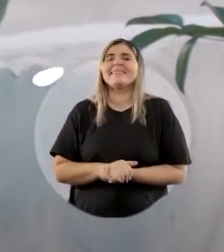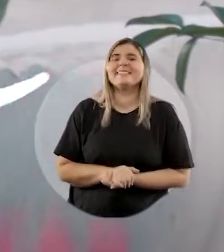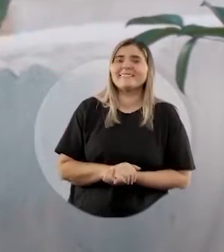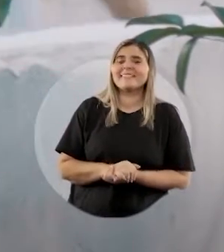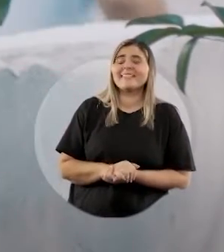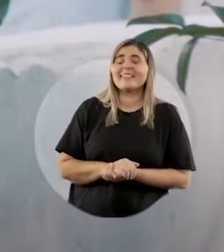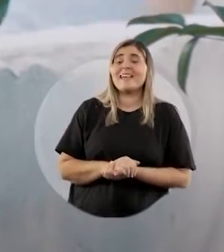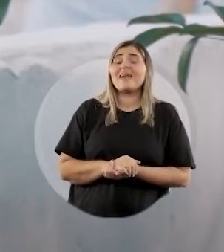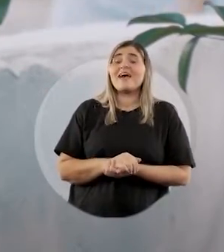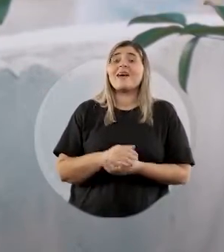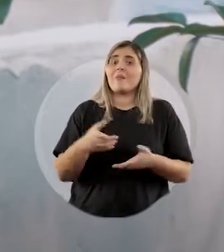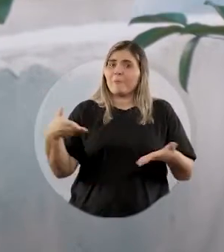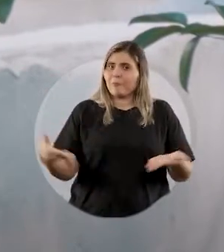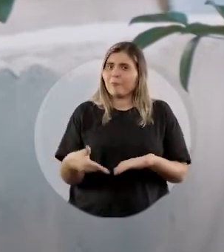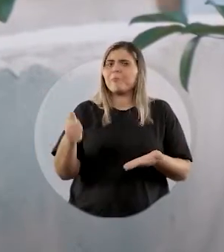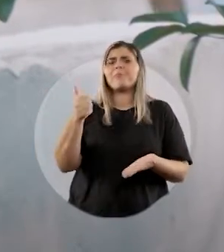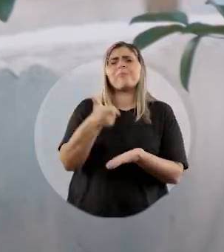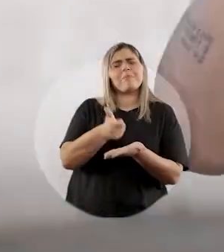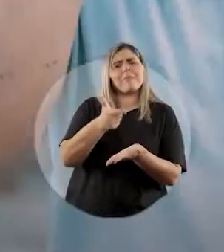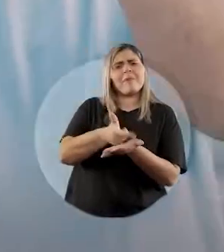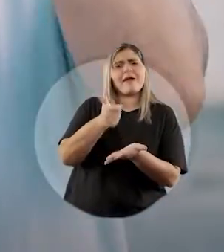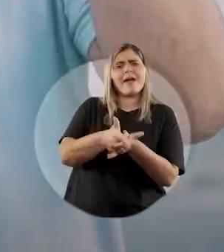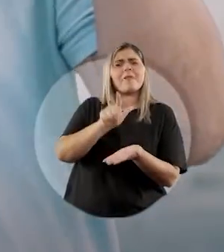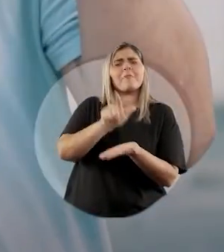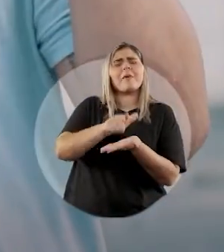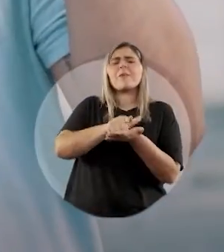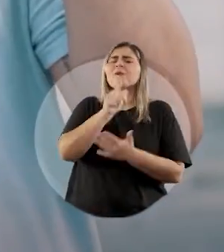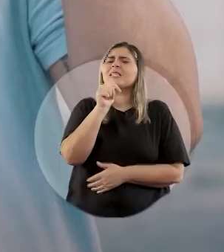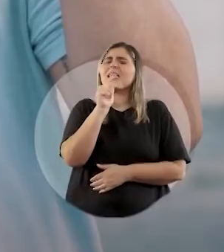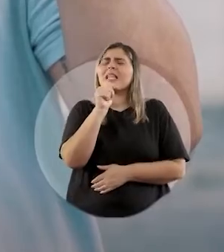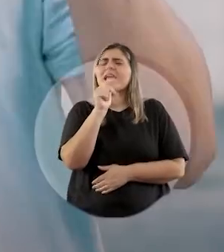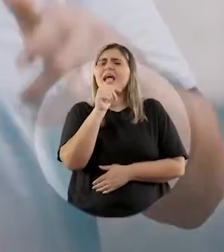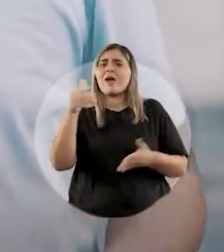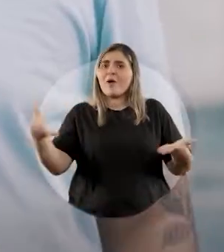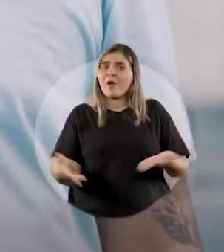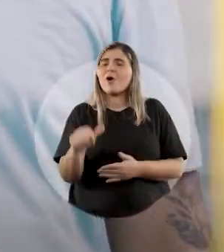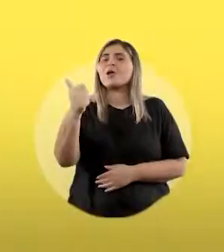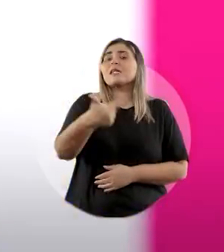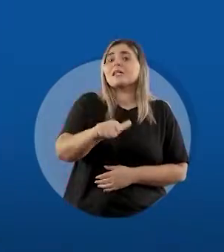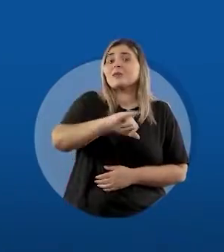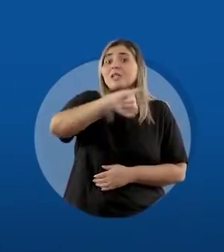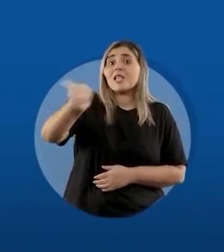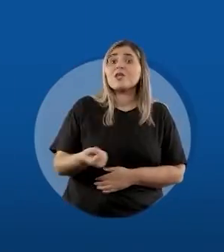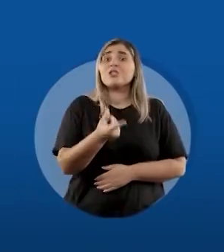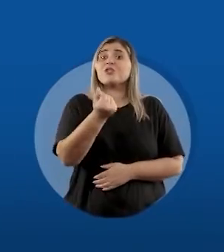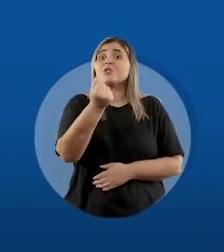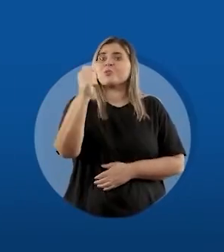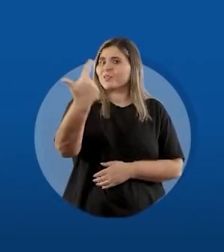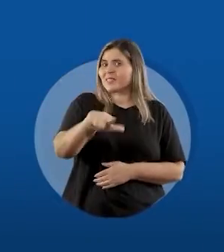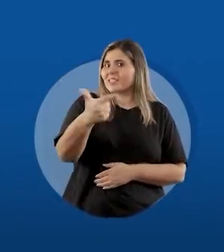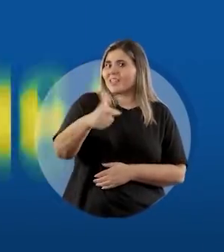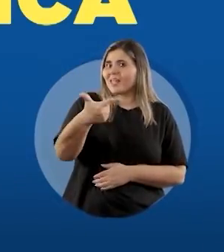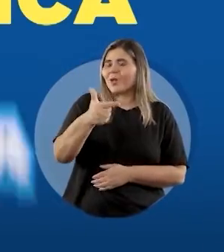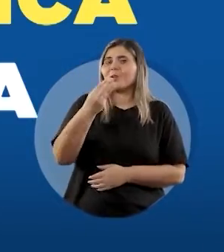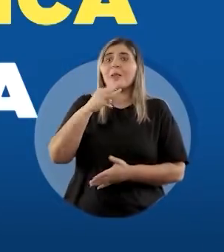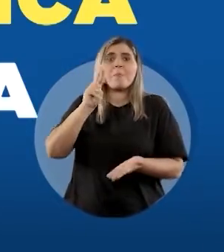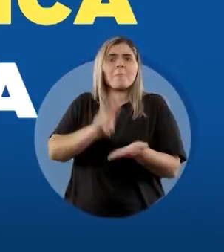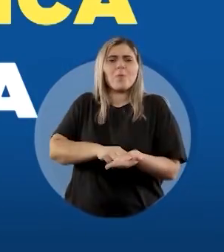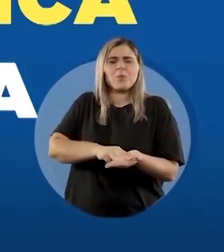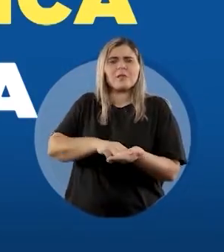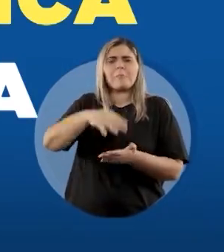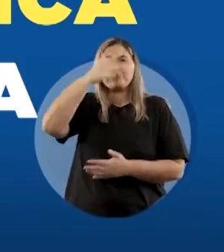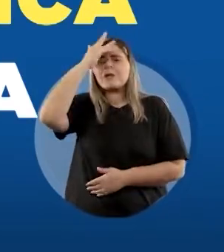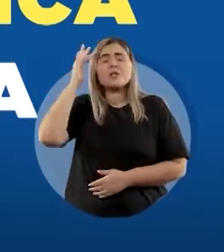seu folgado! Fique em dia com a Cagepa mais uma vez. Sua nova chance de zerar as dívidas sem multas e sem juros.